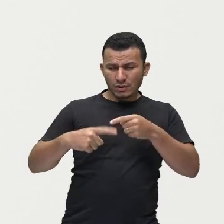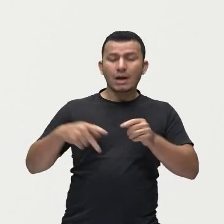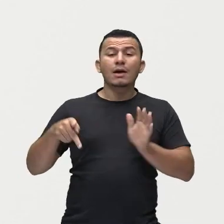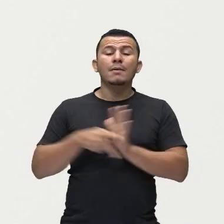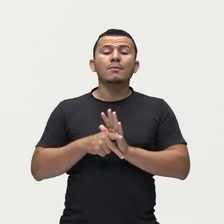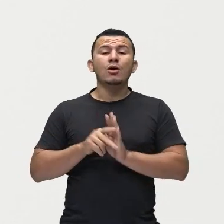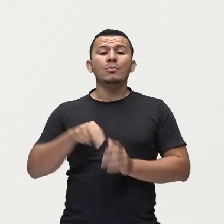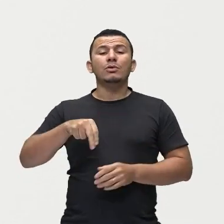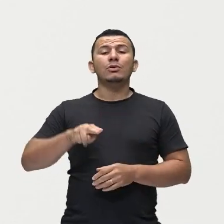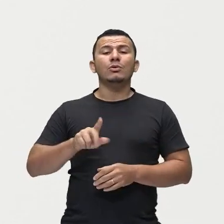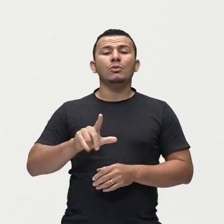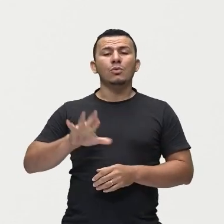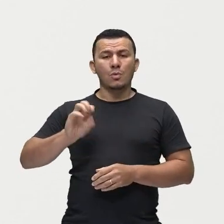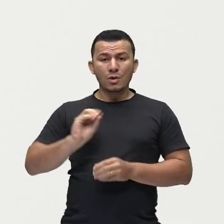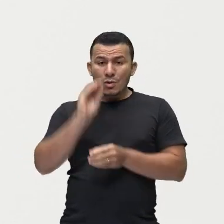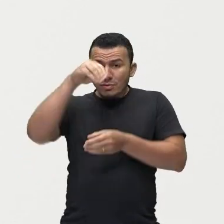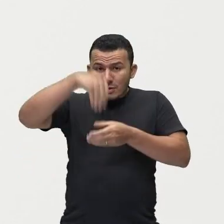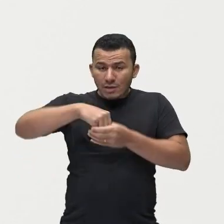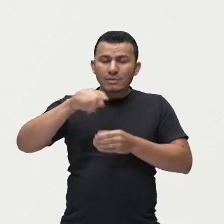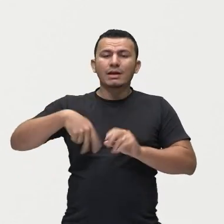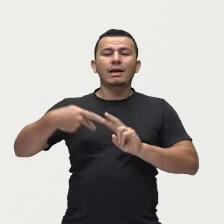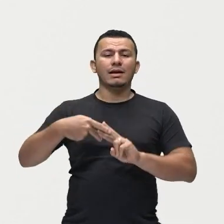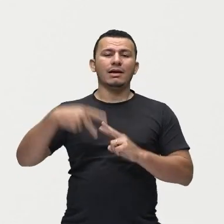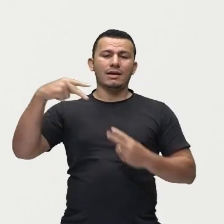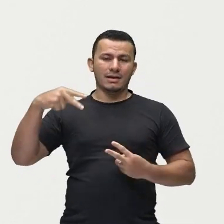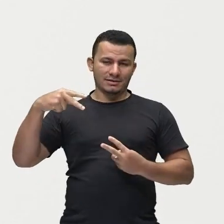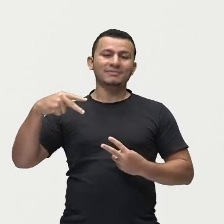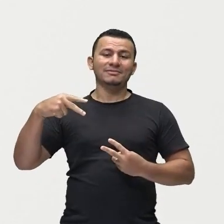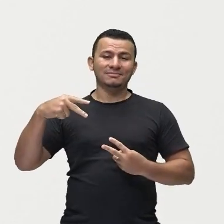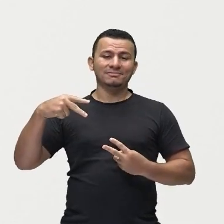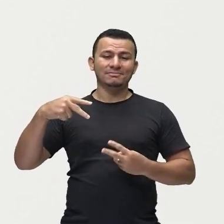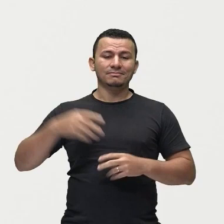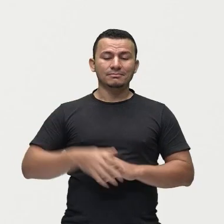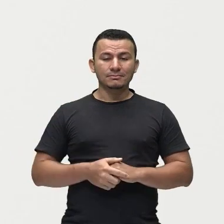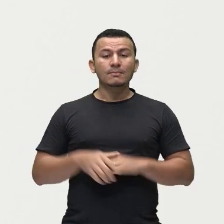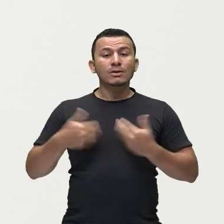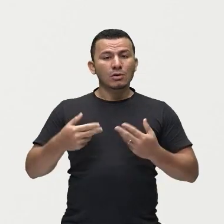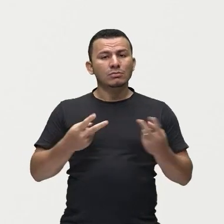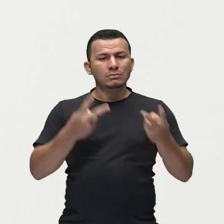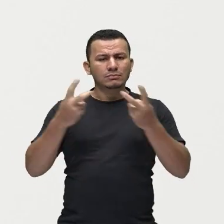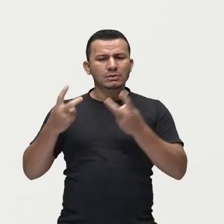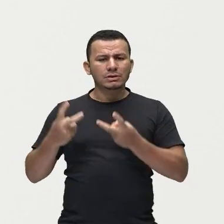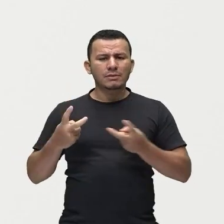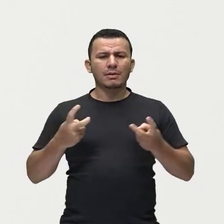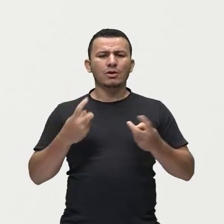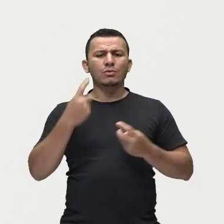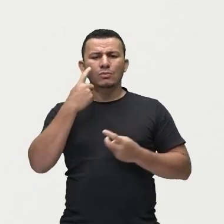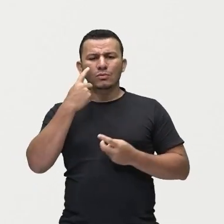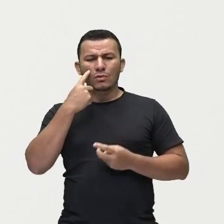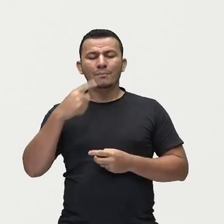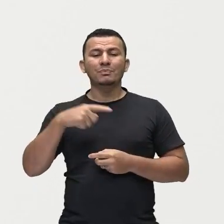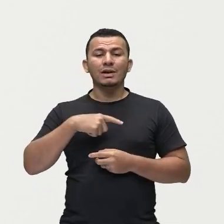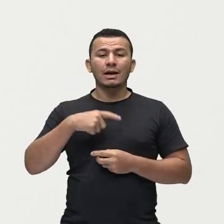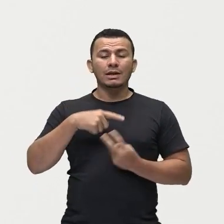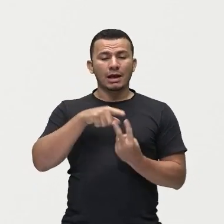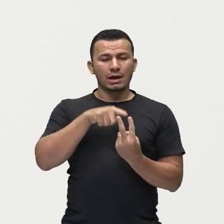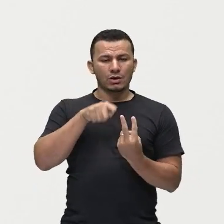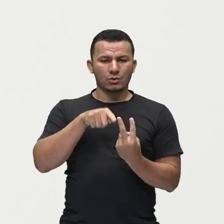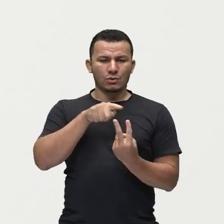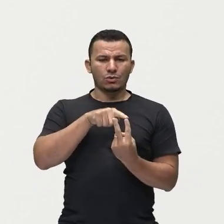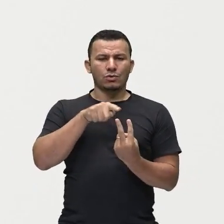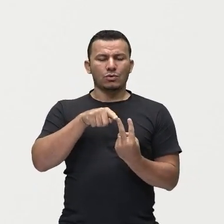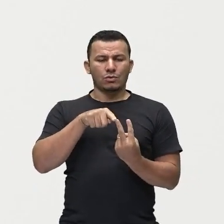dentro desse núcleo nós temos o material genético. Então aqui, ó, percebam que a gente tem dois